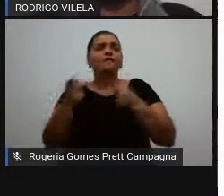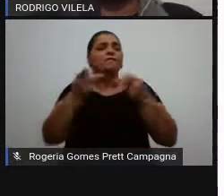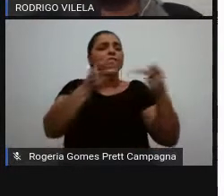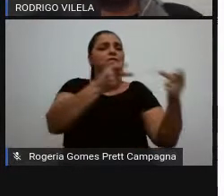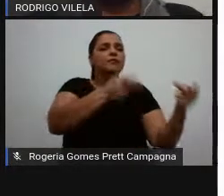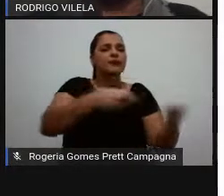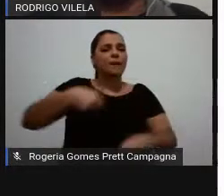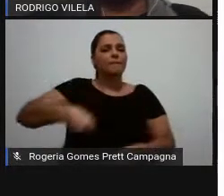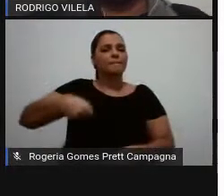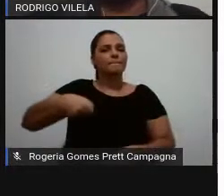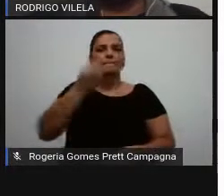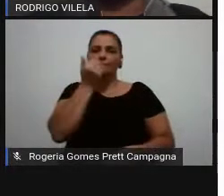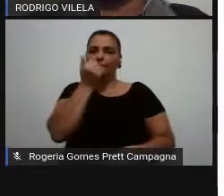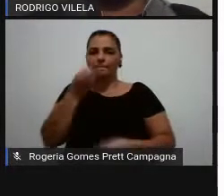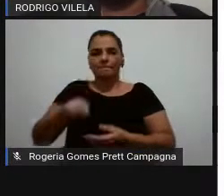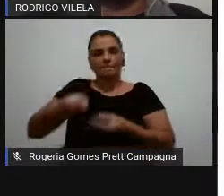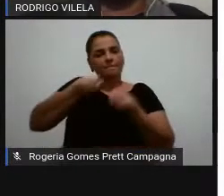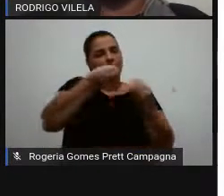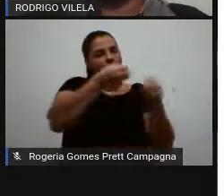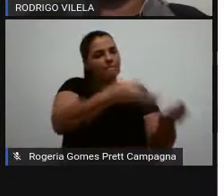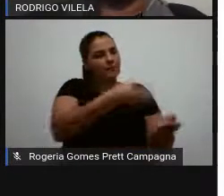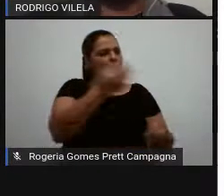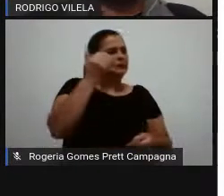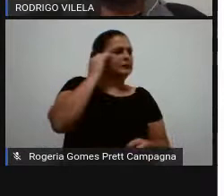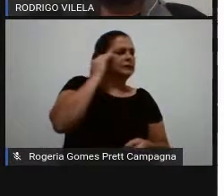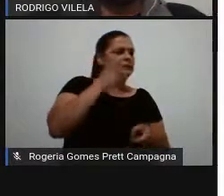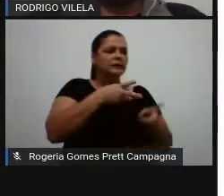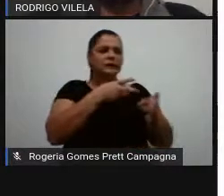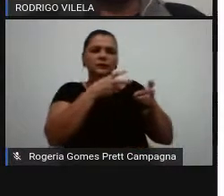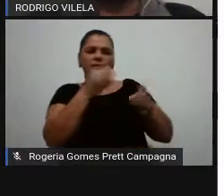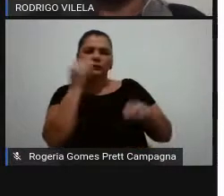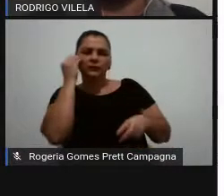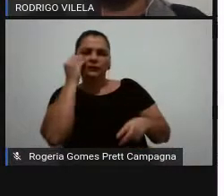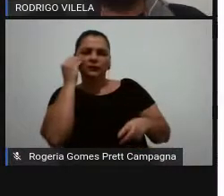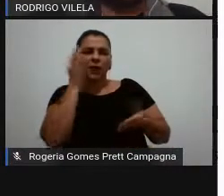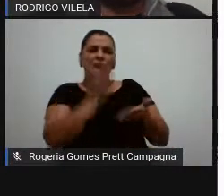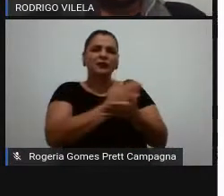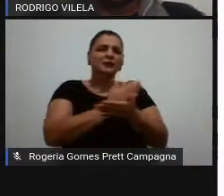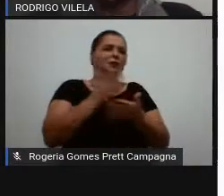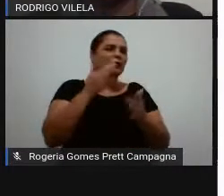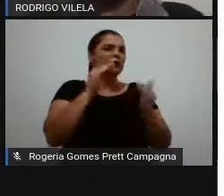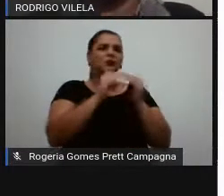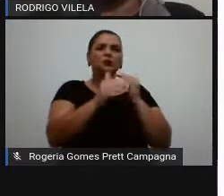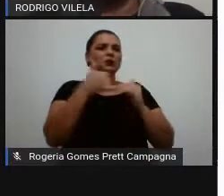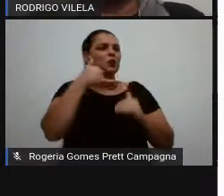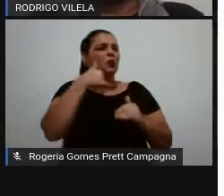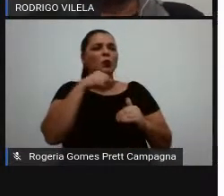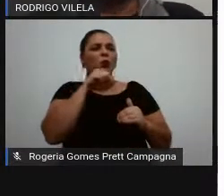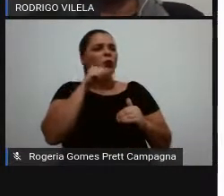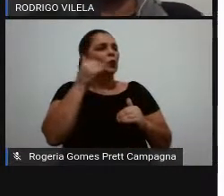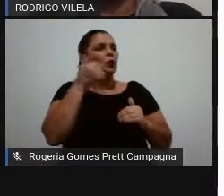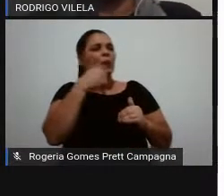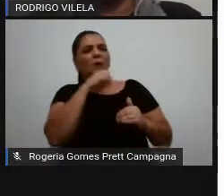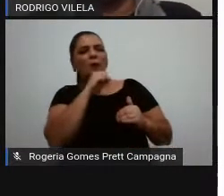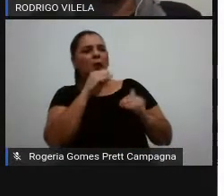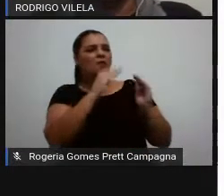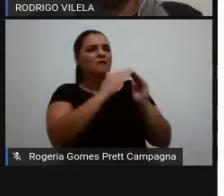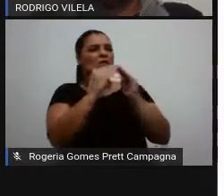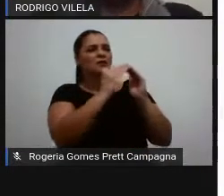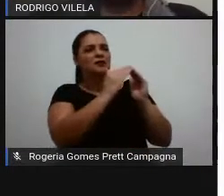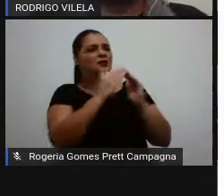aquela situação, que muitas vezes a gente não conseguia falar nem com o vizinho, nem com ninguém daquela região onde o